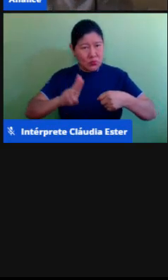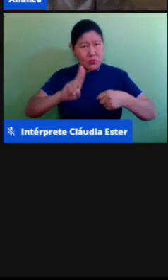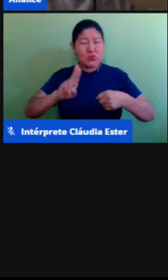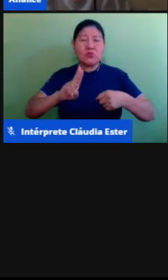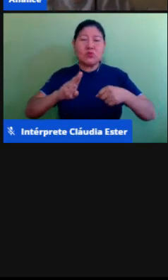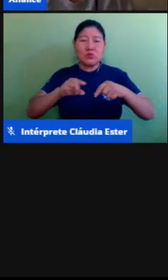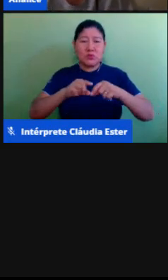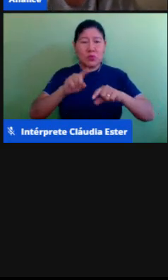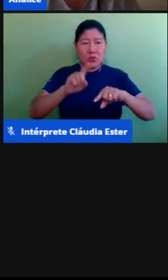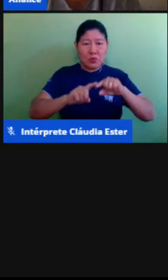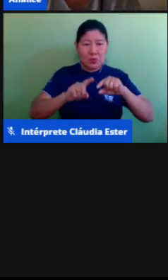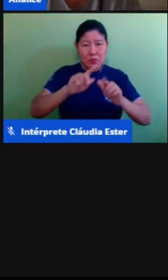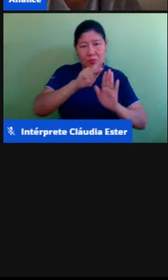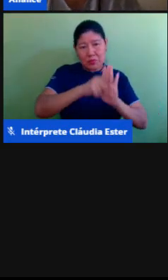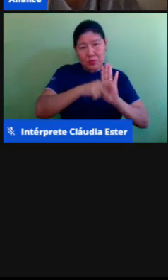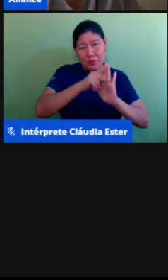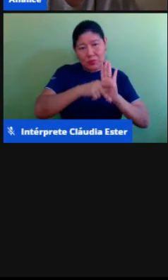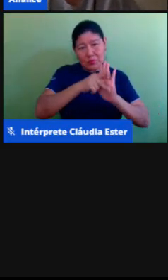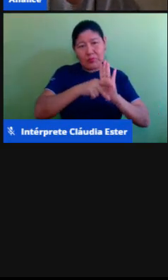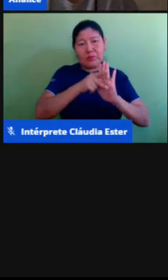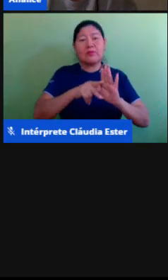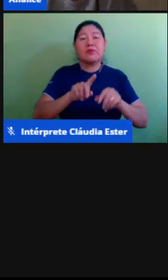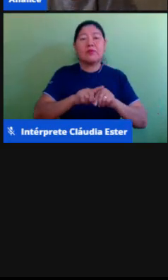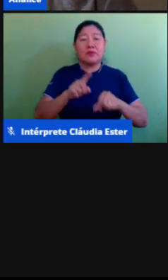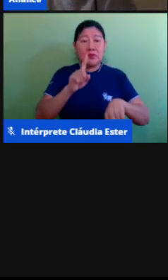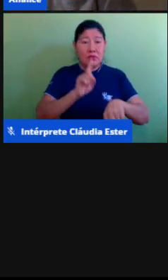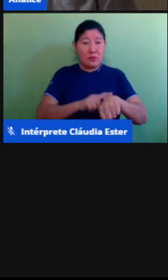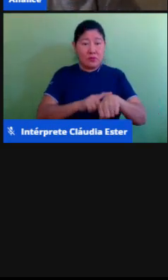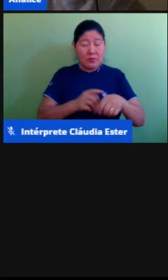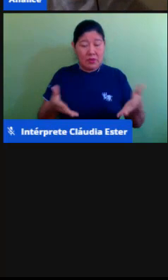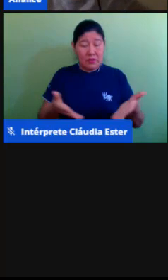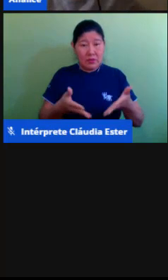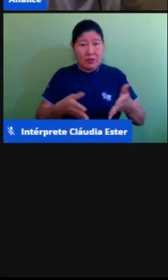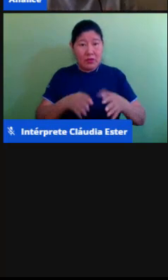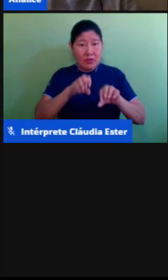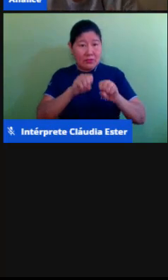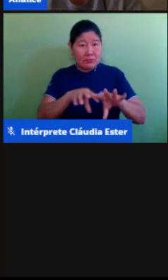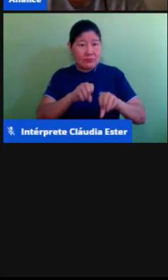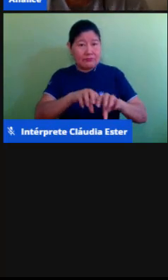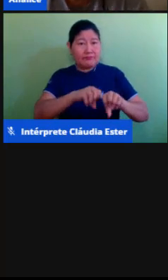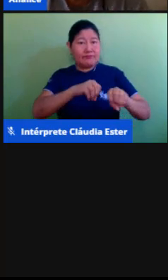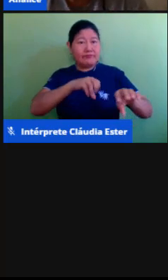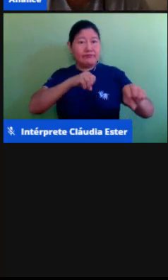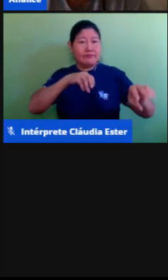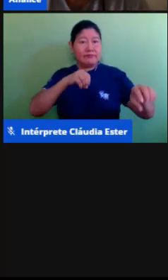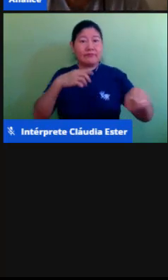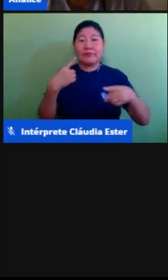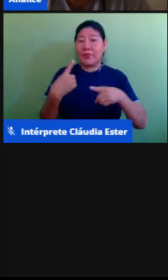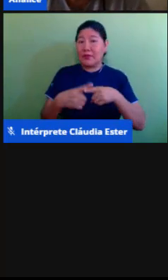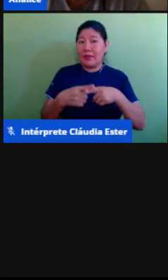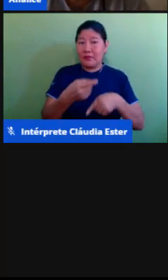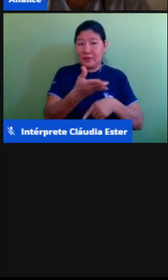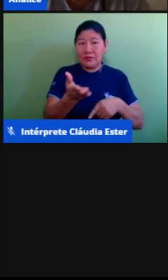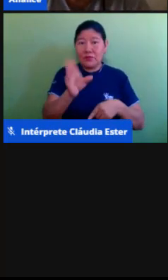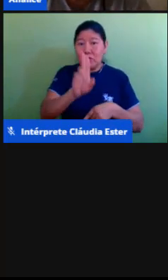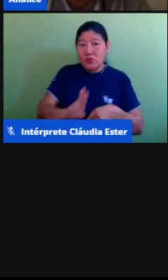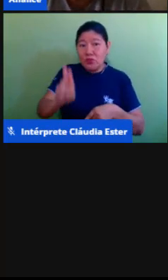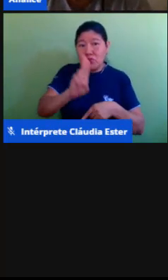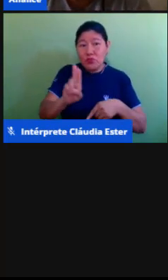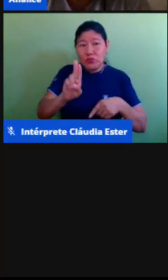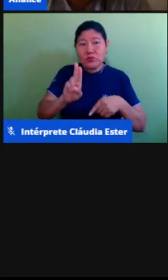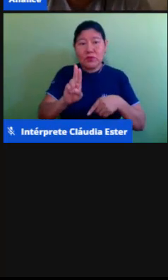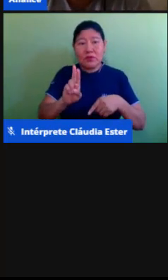nosso referencial dessa forma remota, porque vocês enviam muitas coisas para os alunos por meio do WhatsApp, ou tem a